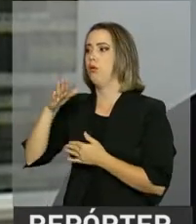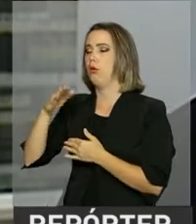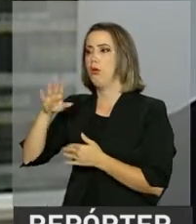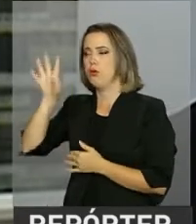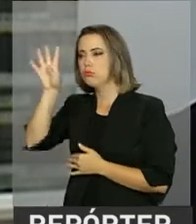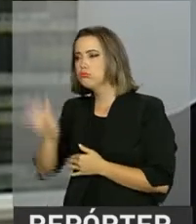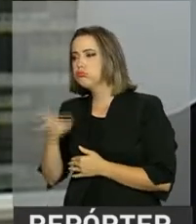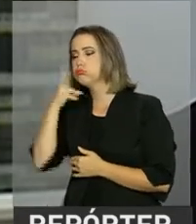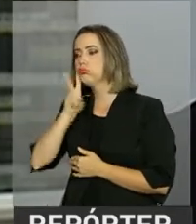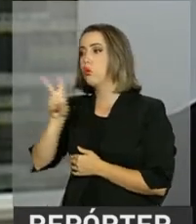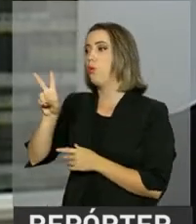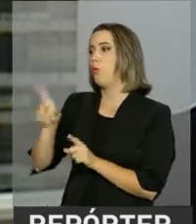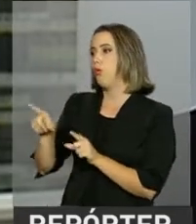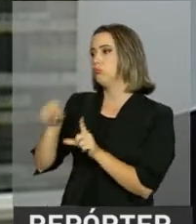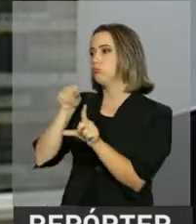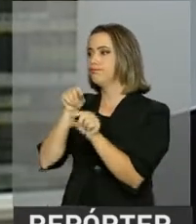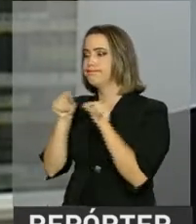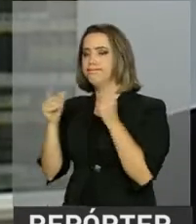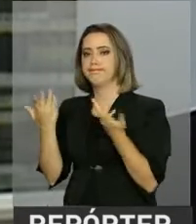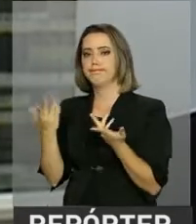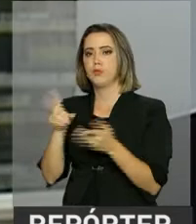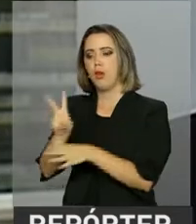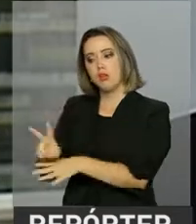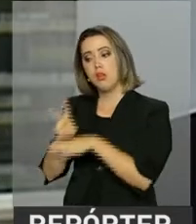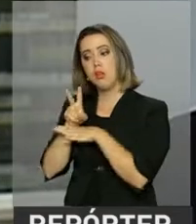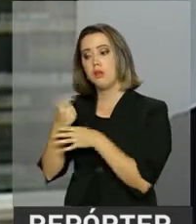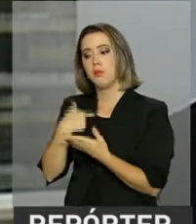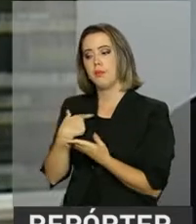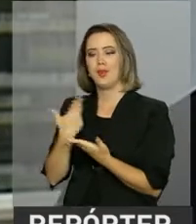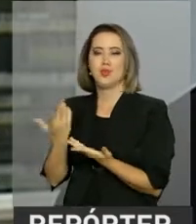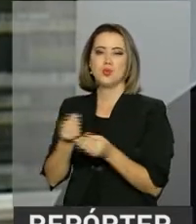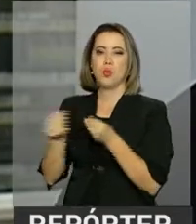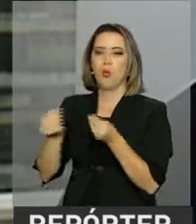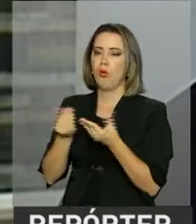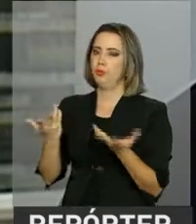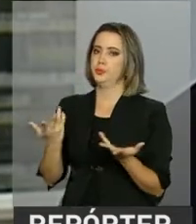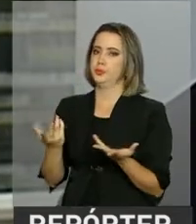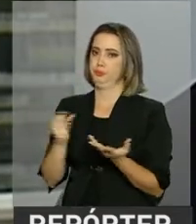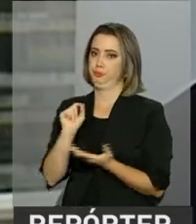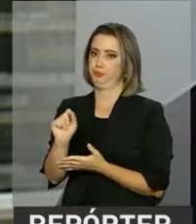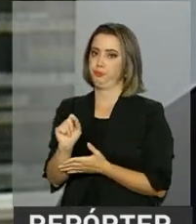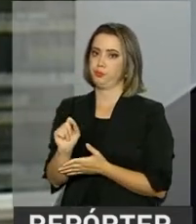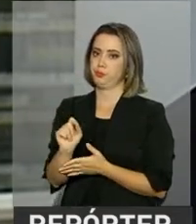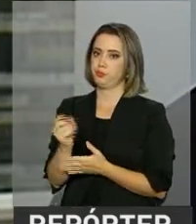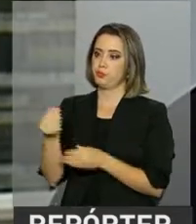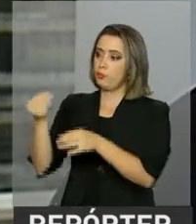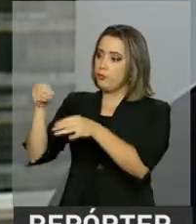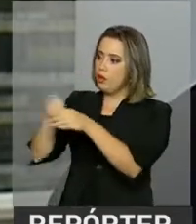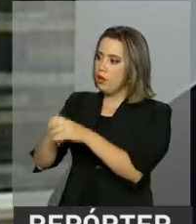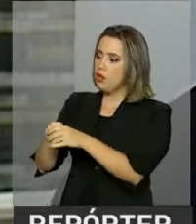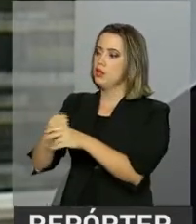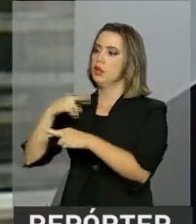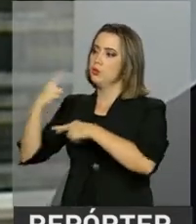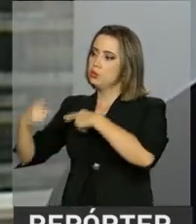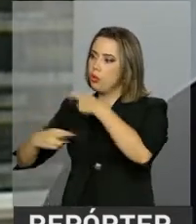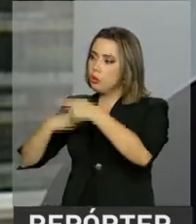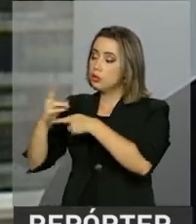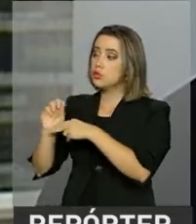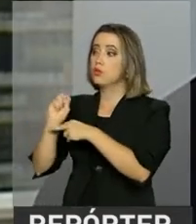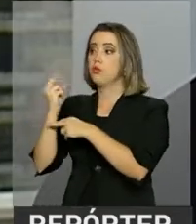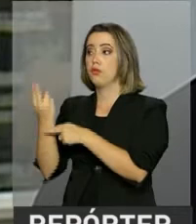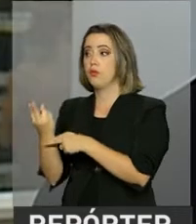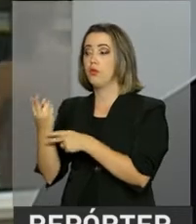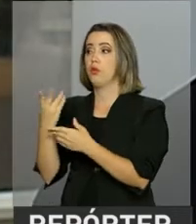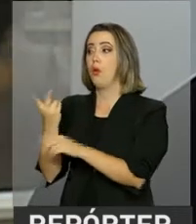e veja a melhor opção de financiamento de crédito seja pra dentro do crédito rotativo ou seja